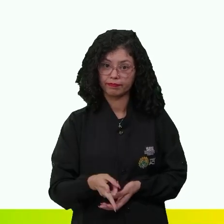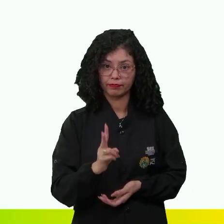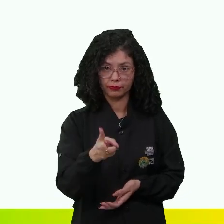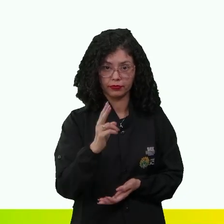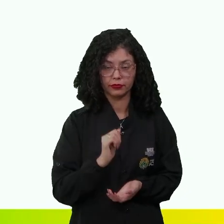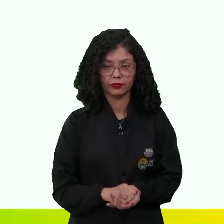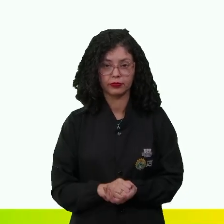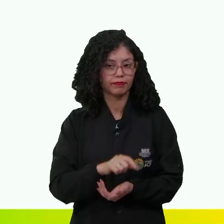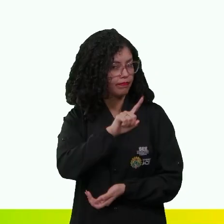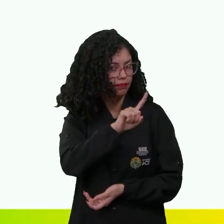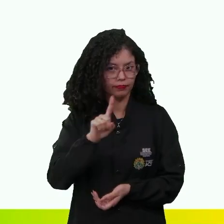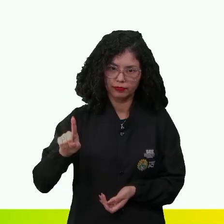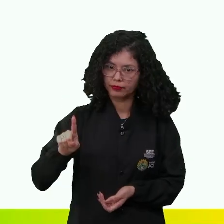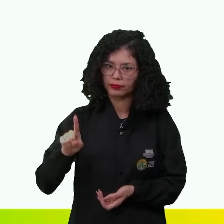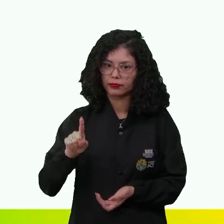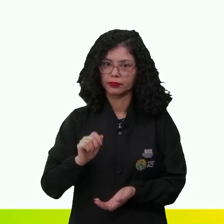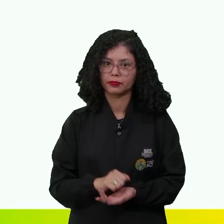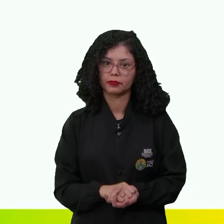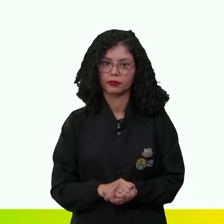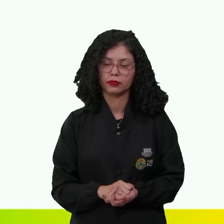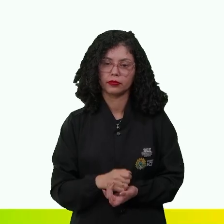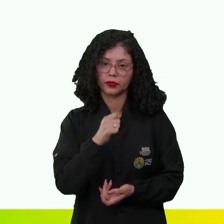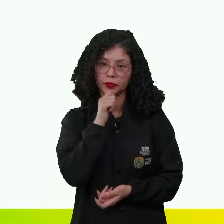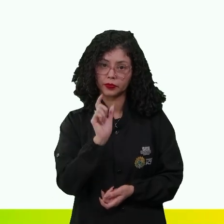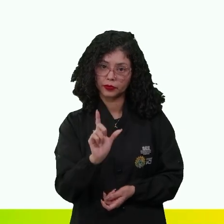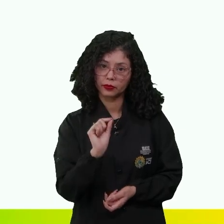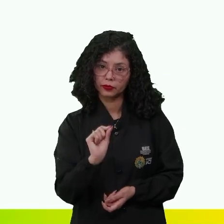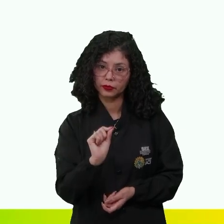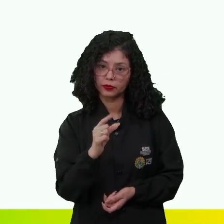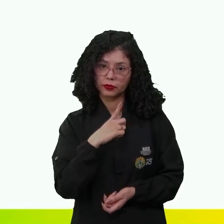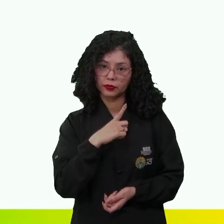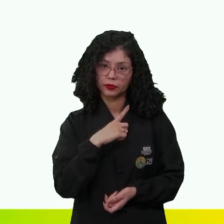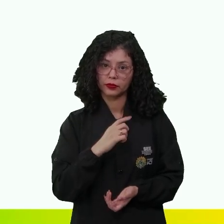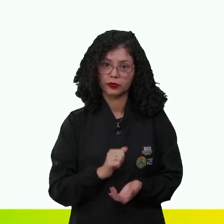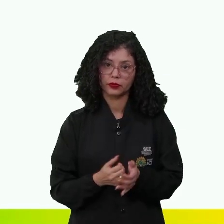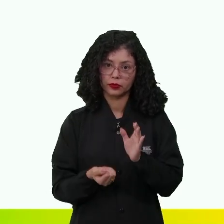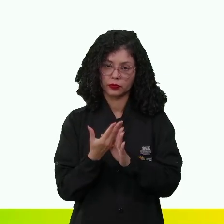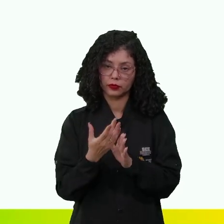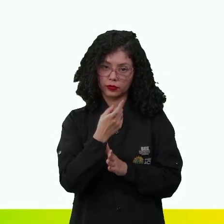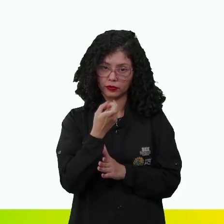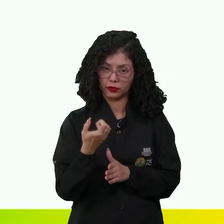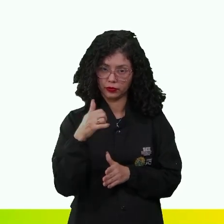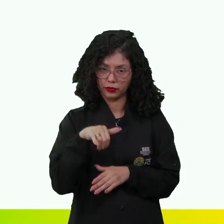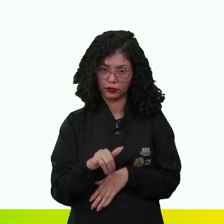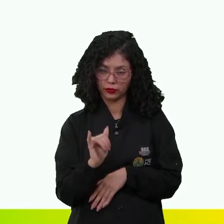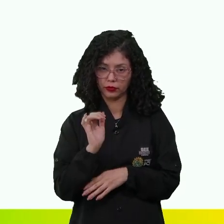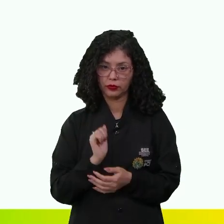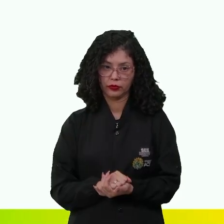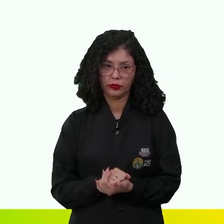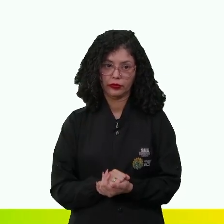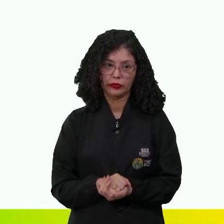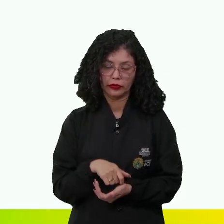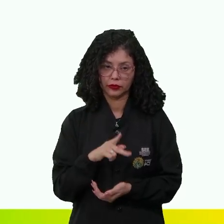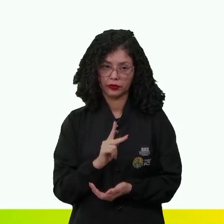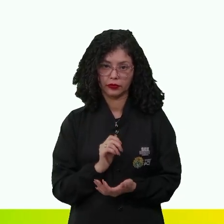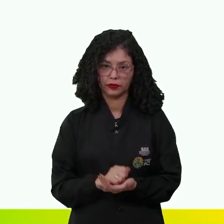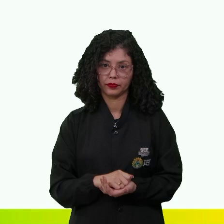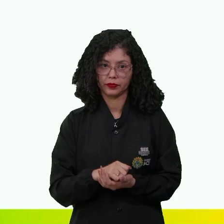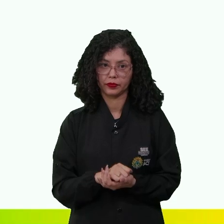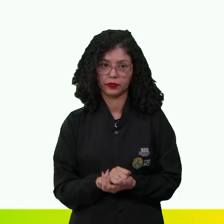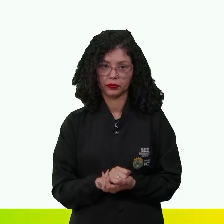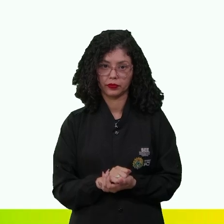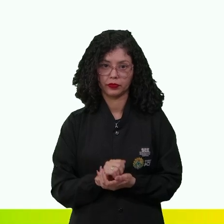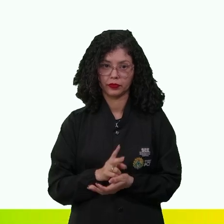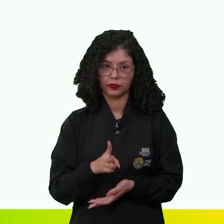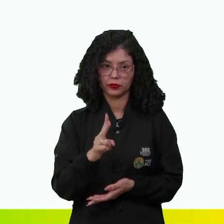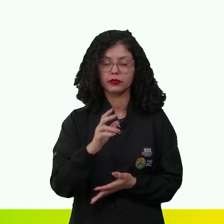uma constante. Então, nós temos aqui o produto de x e y forem